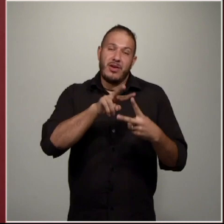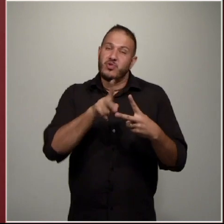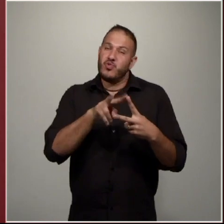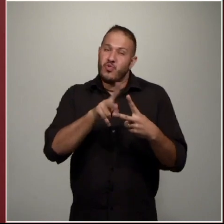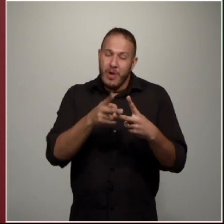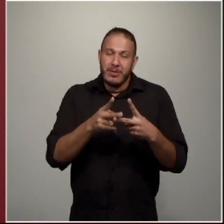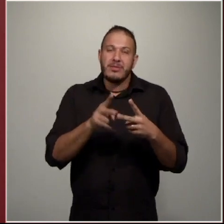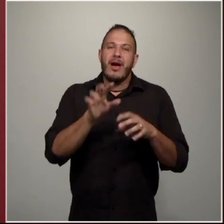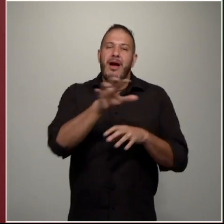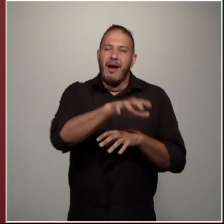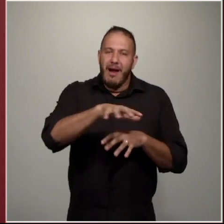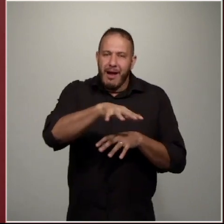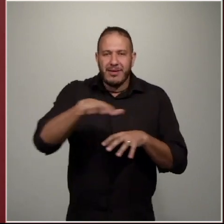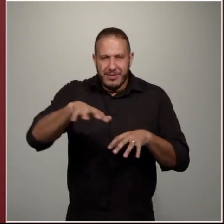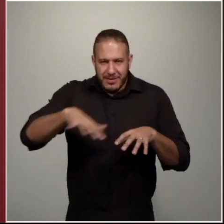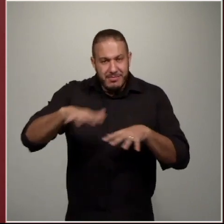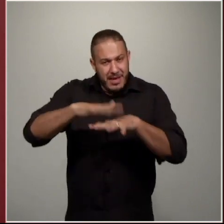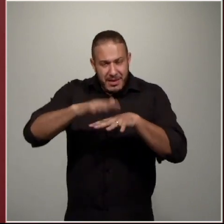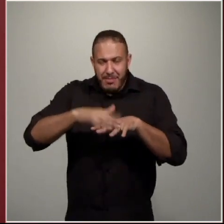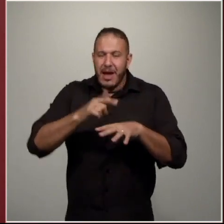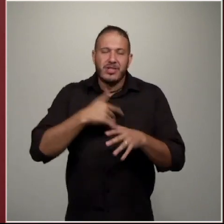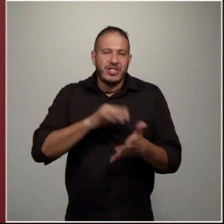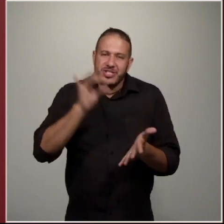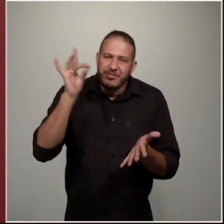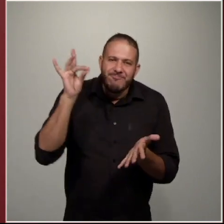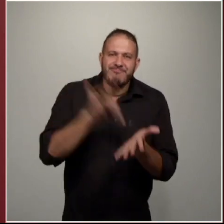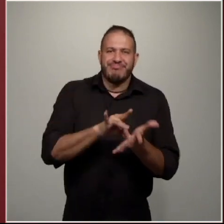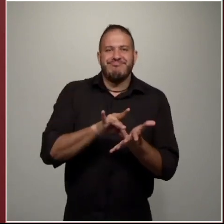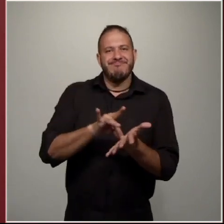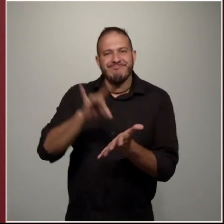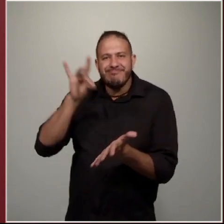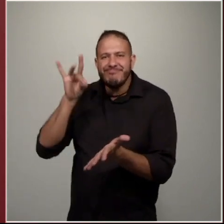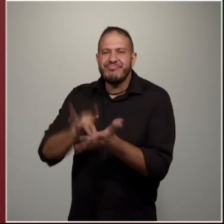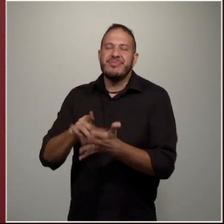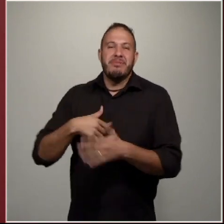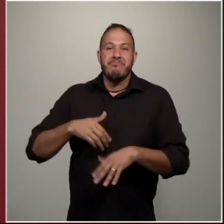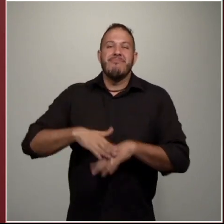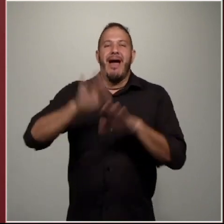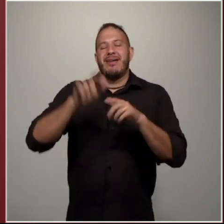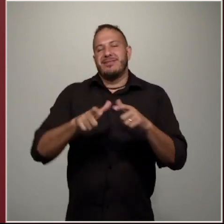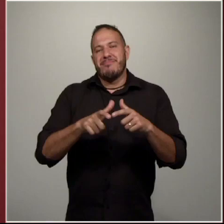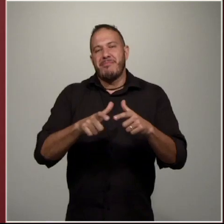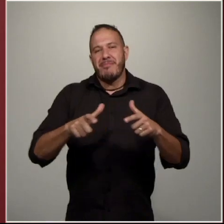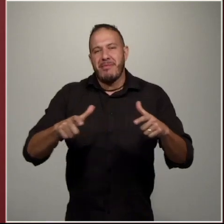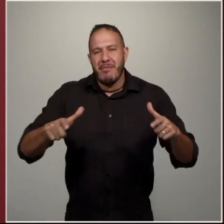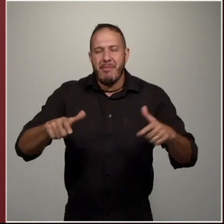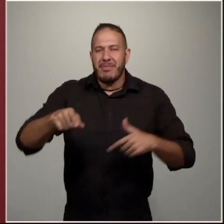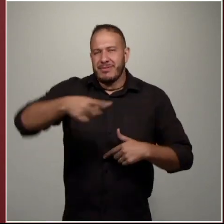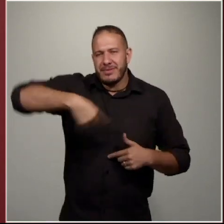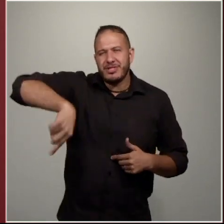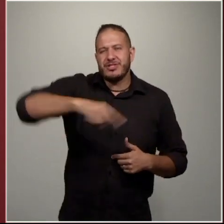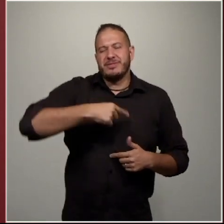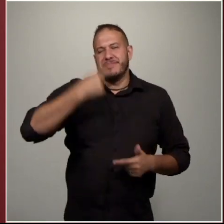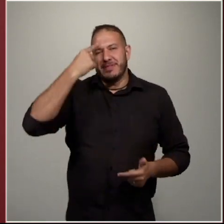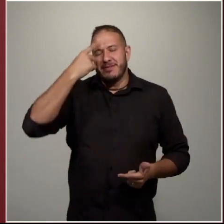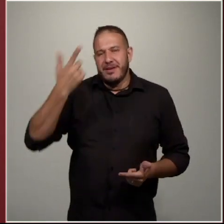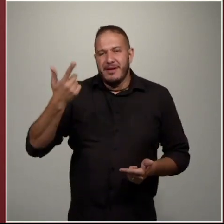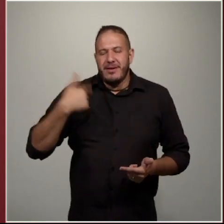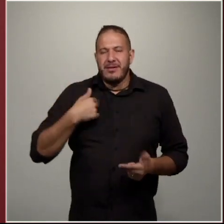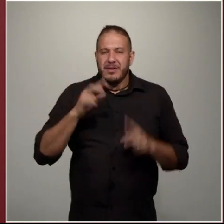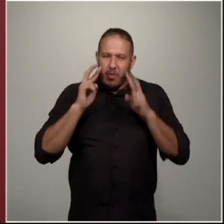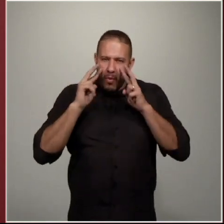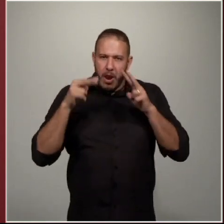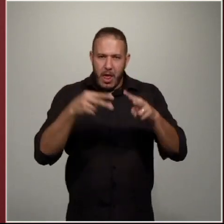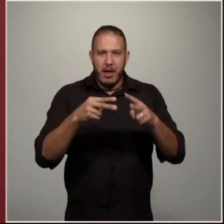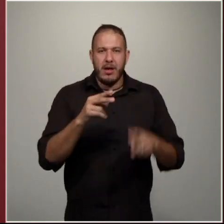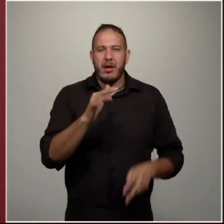matemática que que se consolidaram e que ocuparam o maior espaço né gente pensar que é um ponto de vista